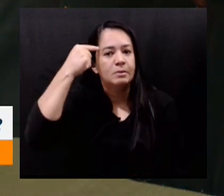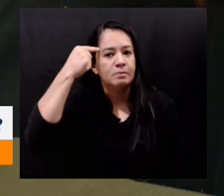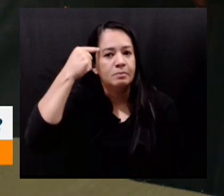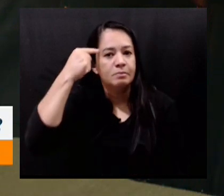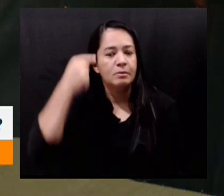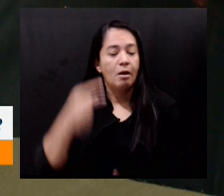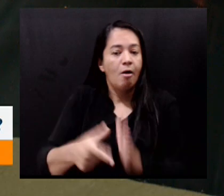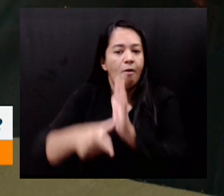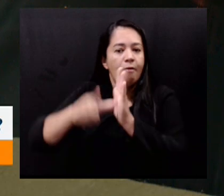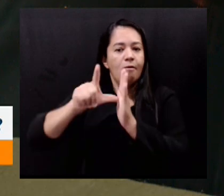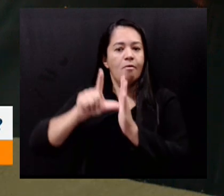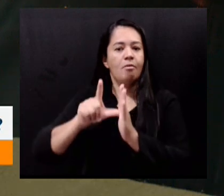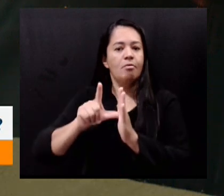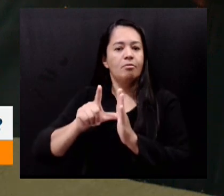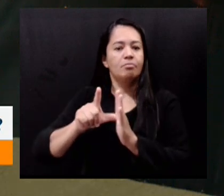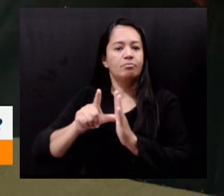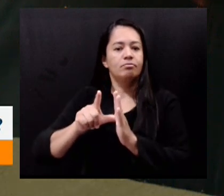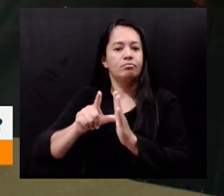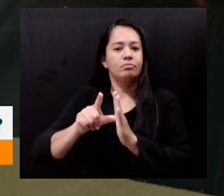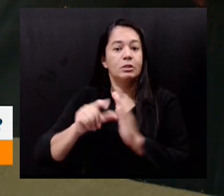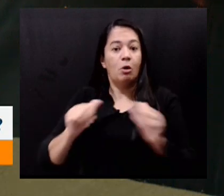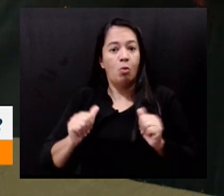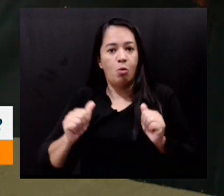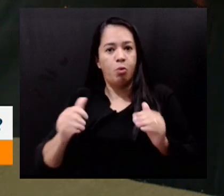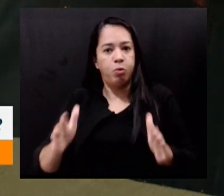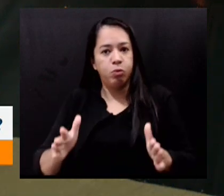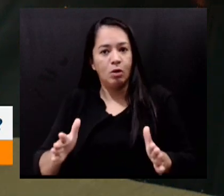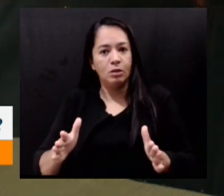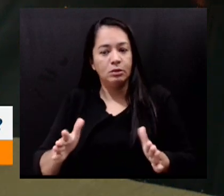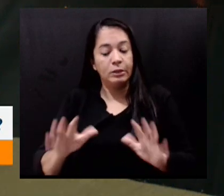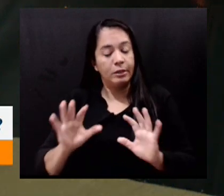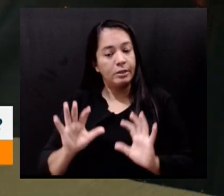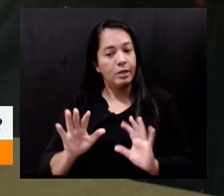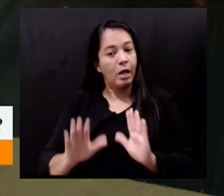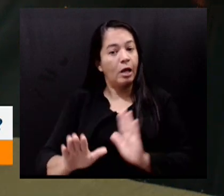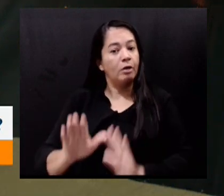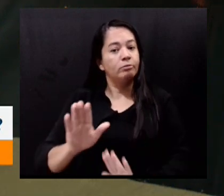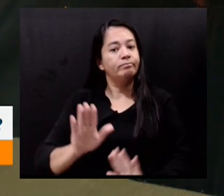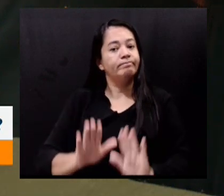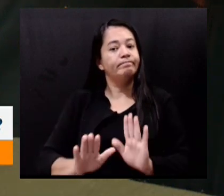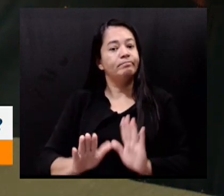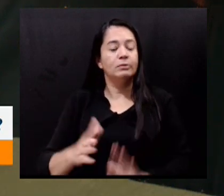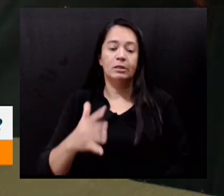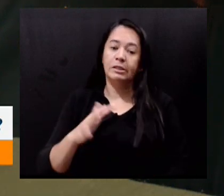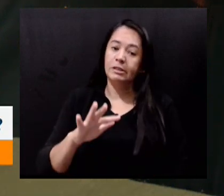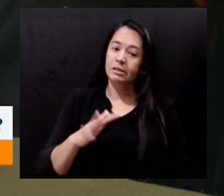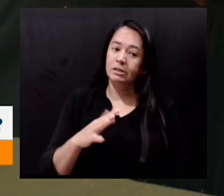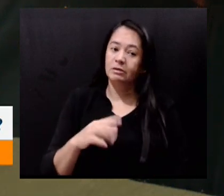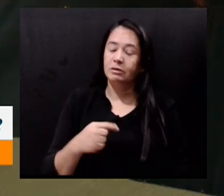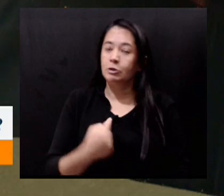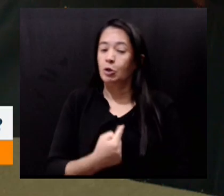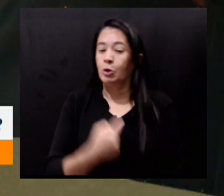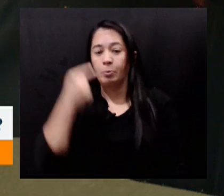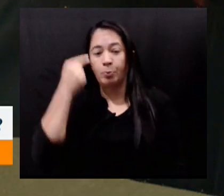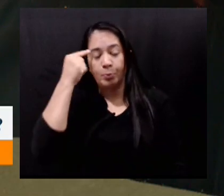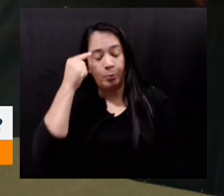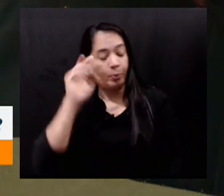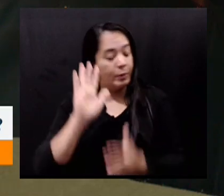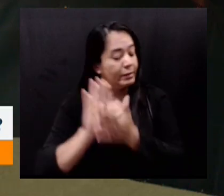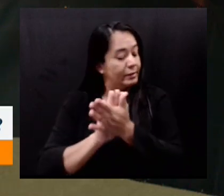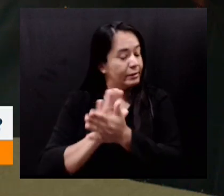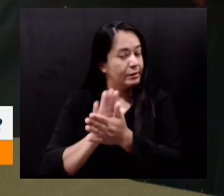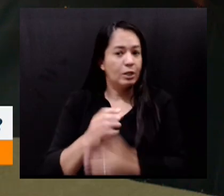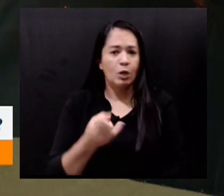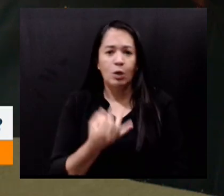de ter uma reação. Reação essa que às vezes a gente, não pensa, né. Quantas vezes você já escreveu tic tic tic tic